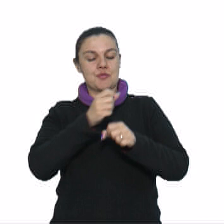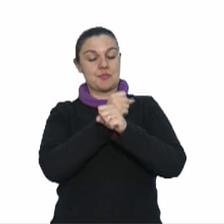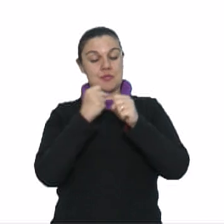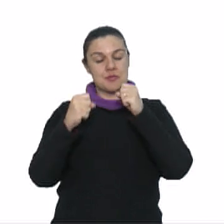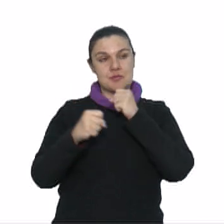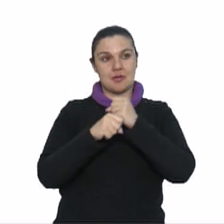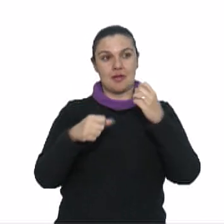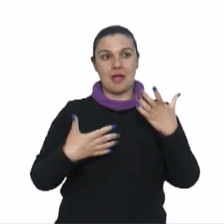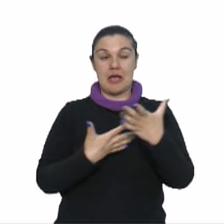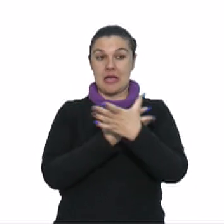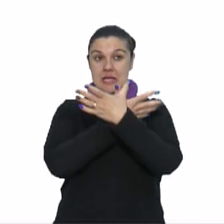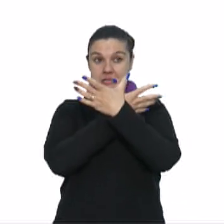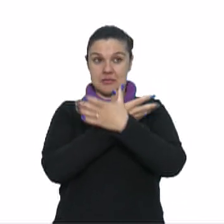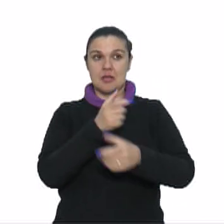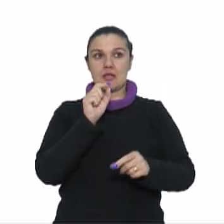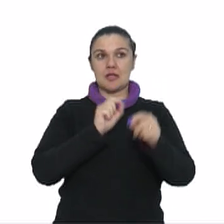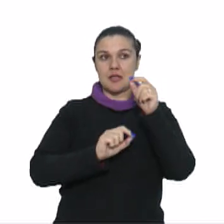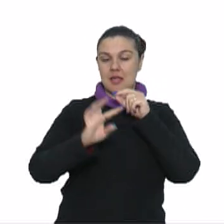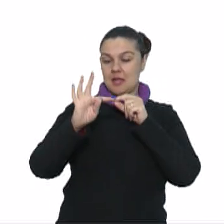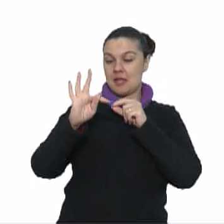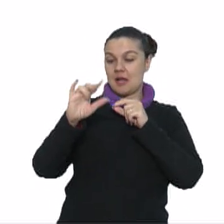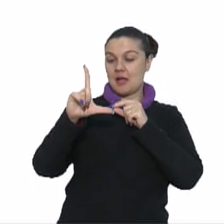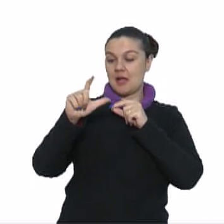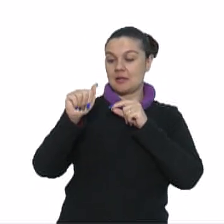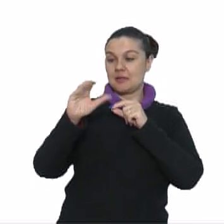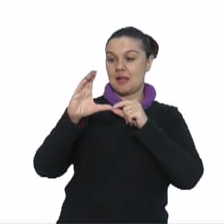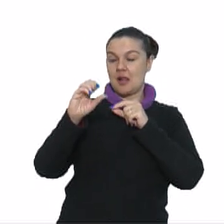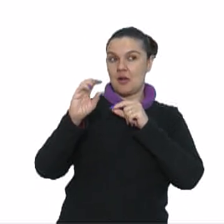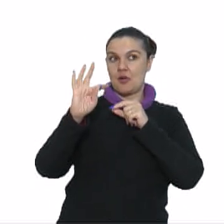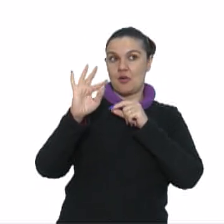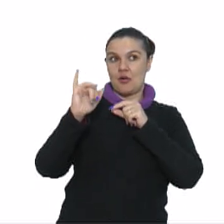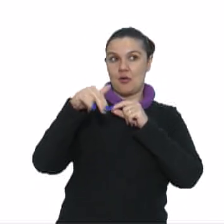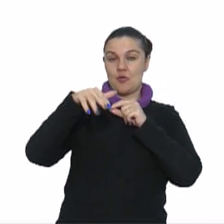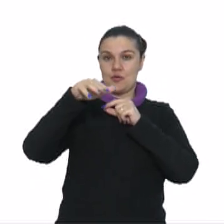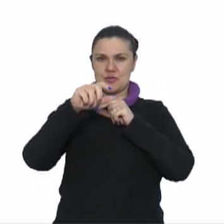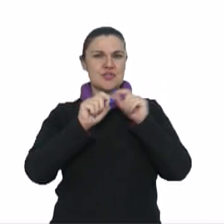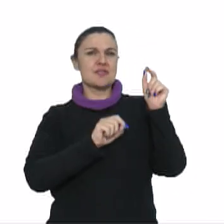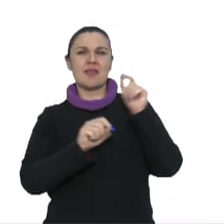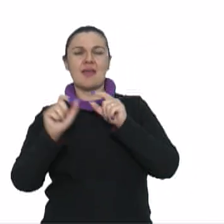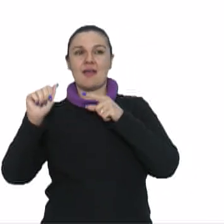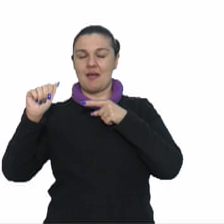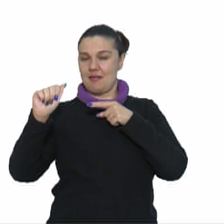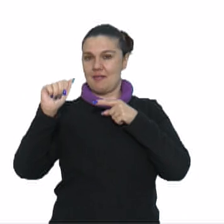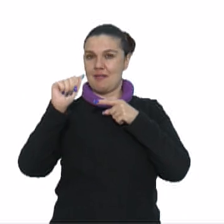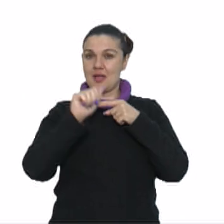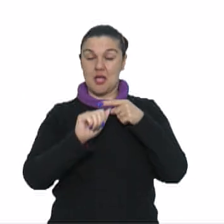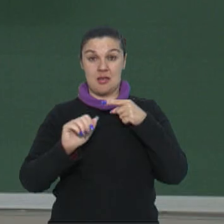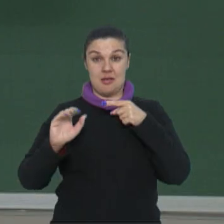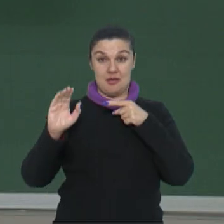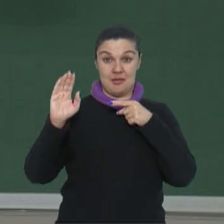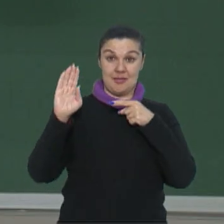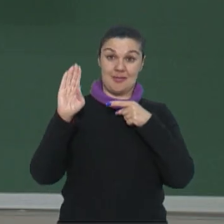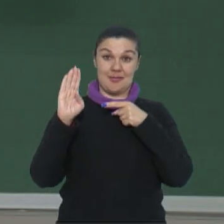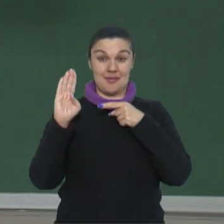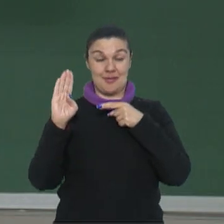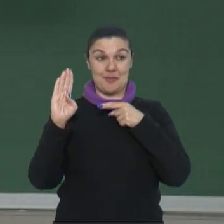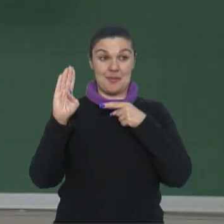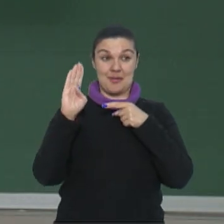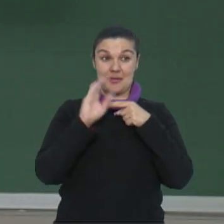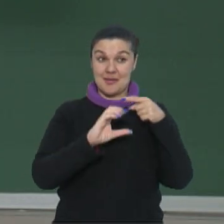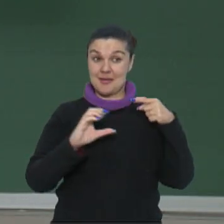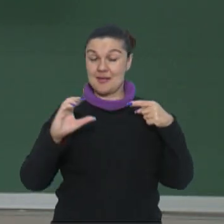asteca, quem eram os Tlacotins? Letra A, eram os nobres? Letra B, trabalhadores